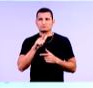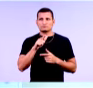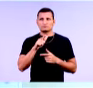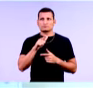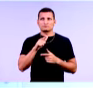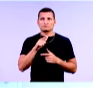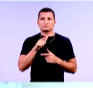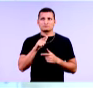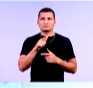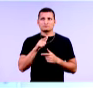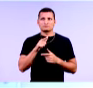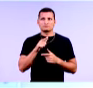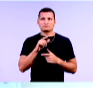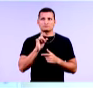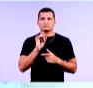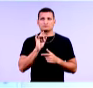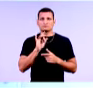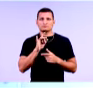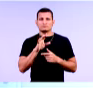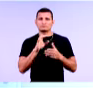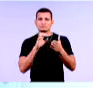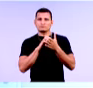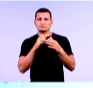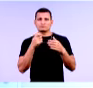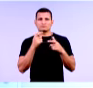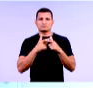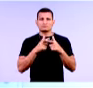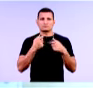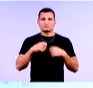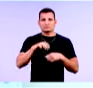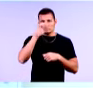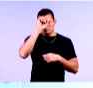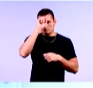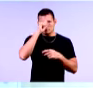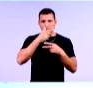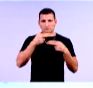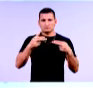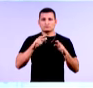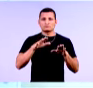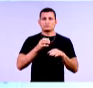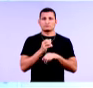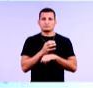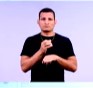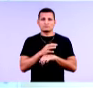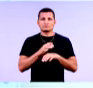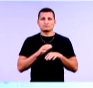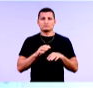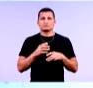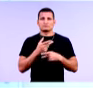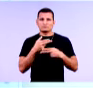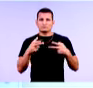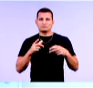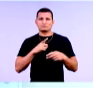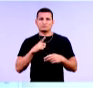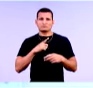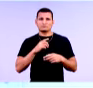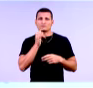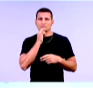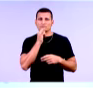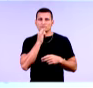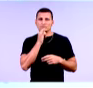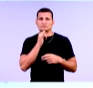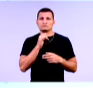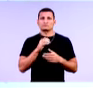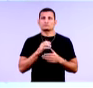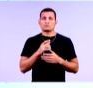eu tenho que aprender sobre os objetos. Essa é a grande pergunta, né? Mas na orientação a objeto nós temos um modelo fixo. E no